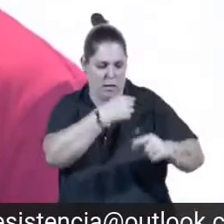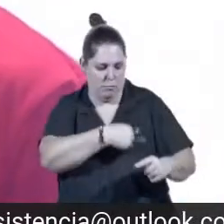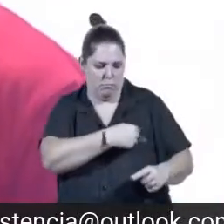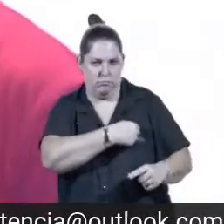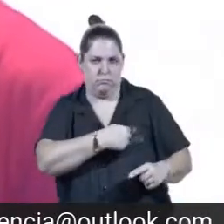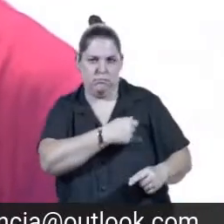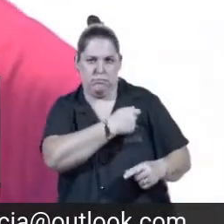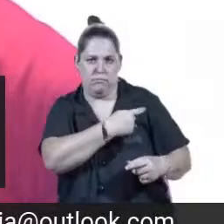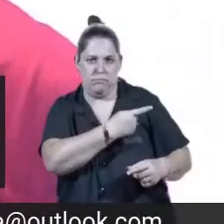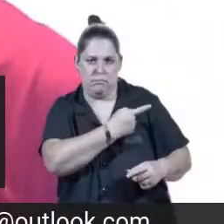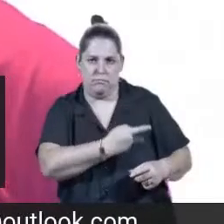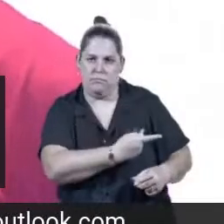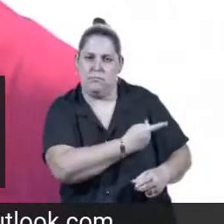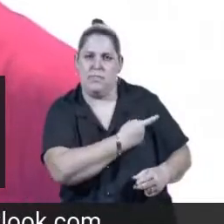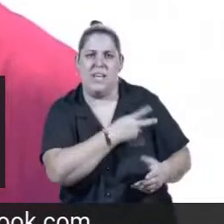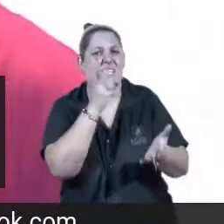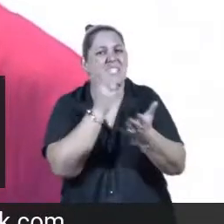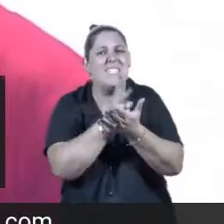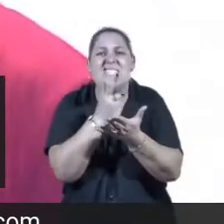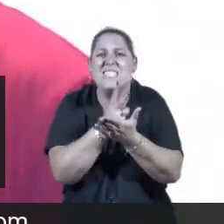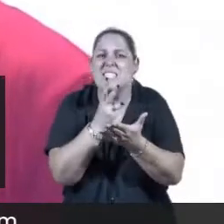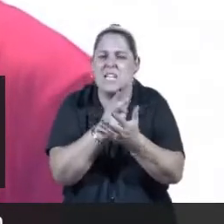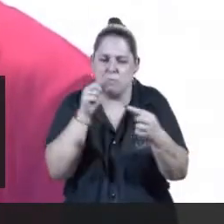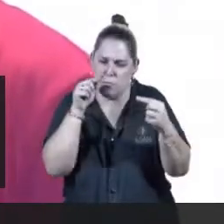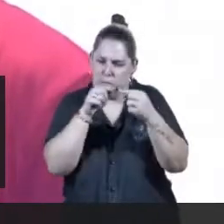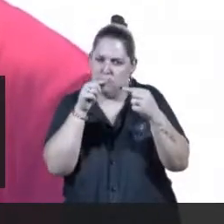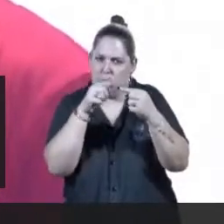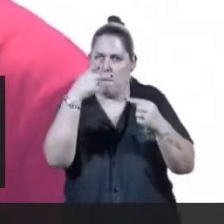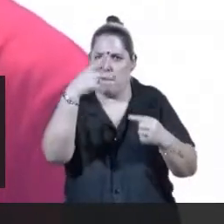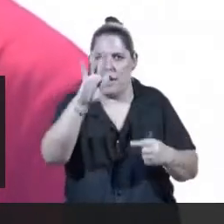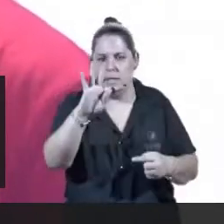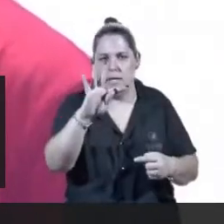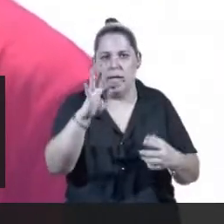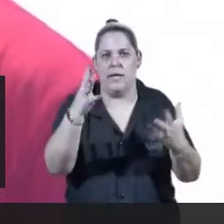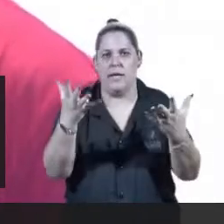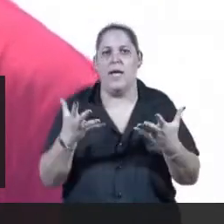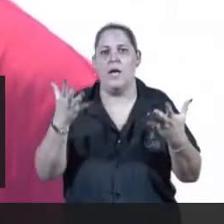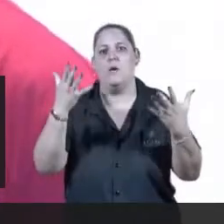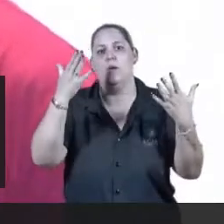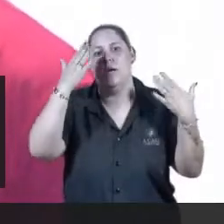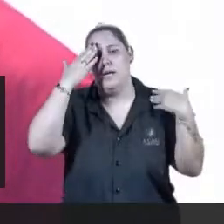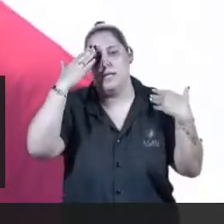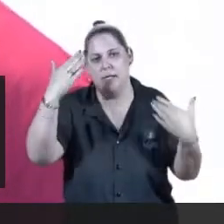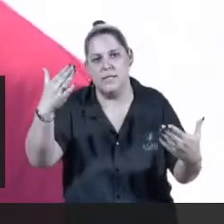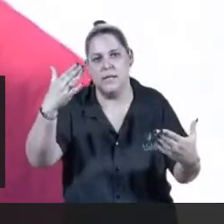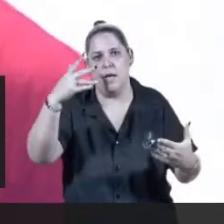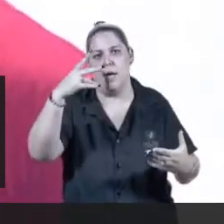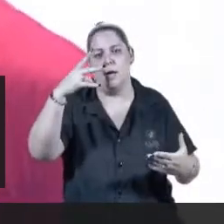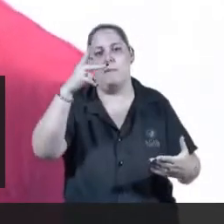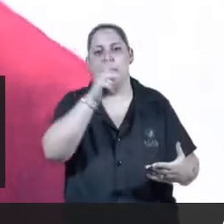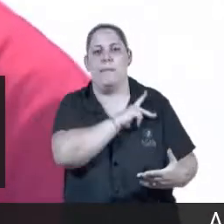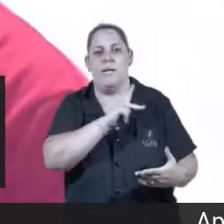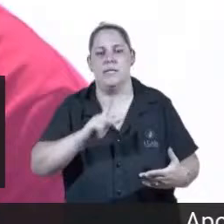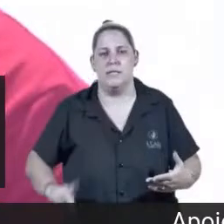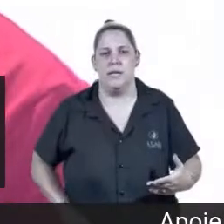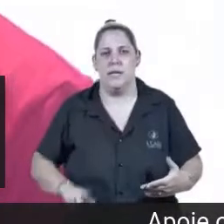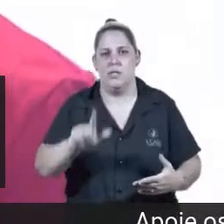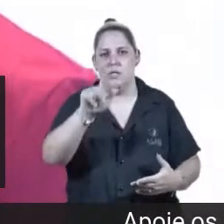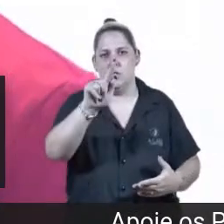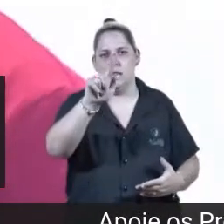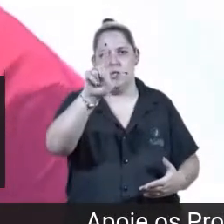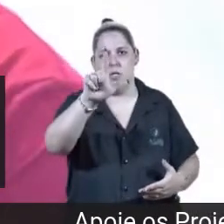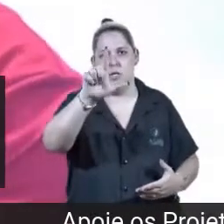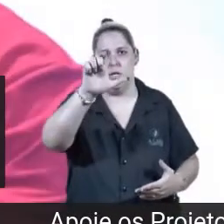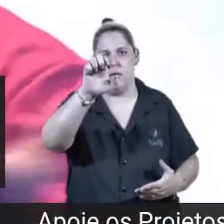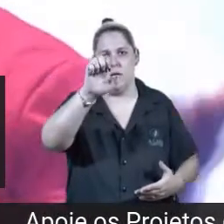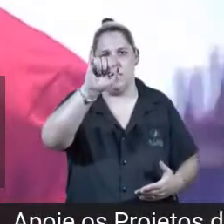Eu sempre me identifiquei com o Partido dos Trabalhadores. Quero agradecer à presidenta Gleisi Hoffmann, que, em nome de